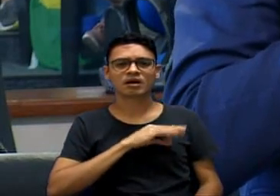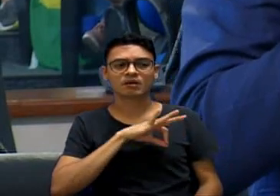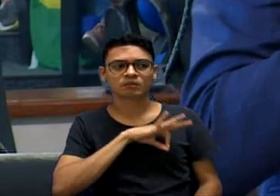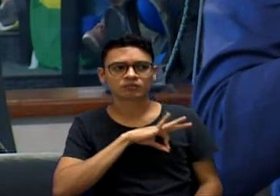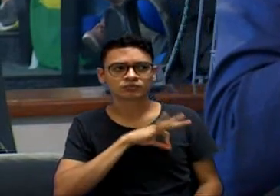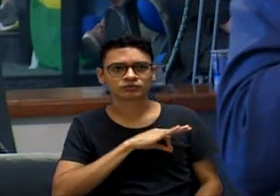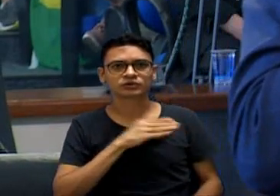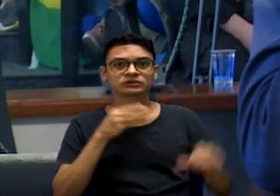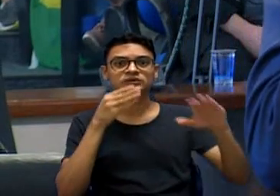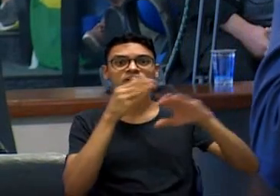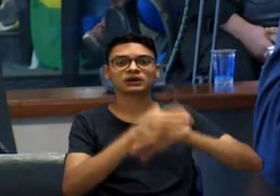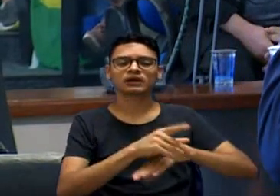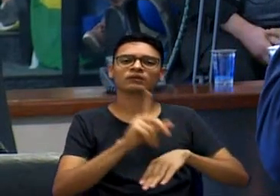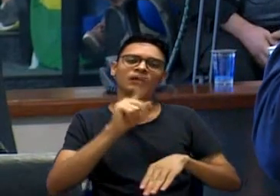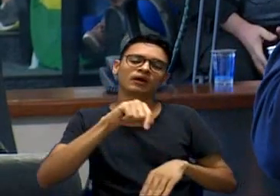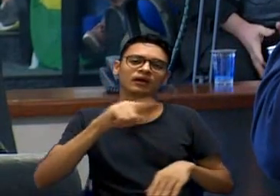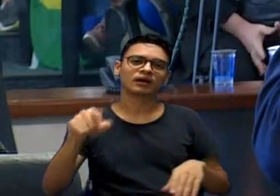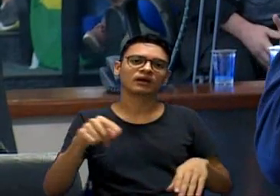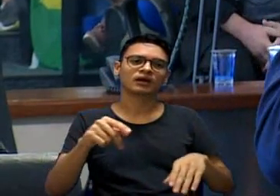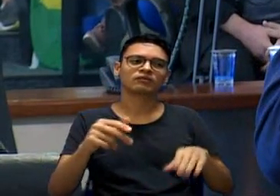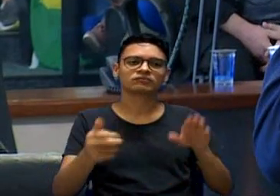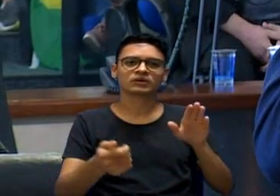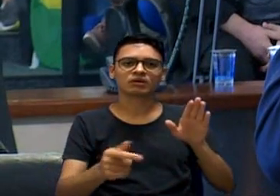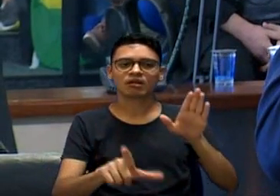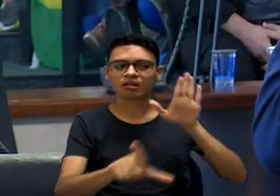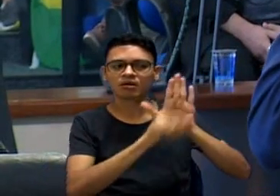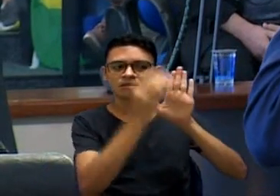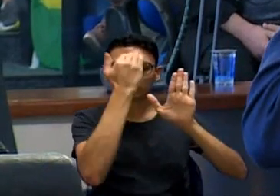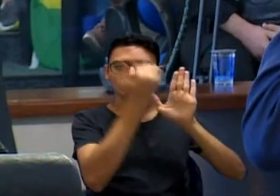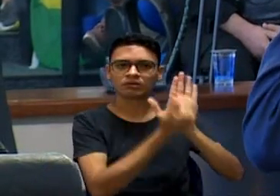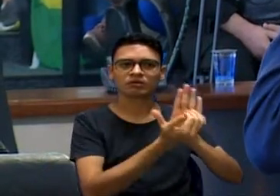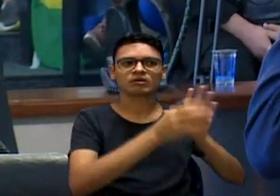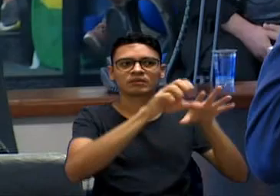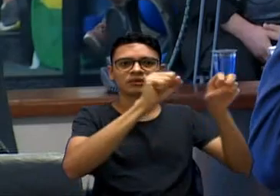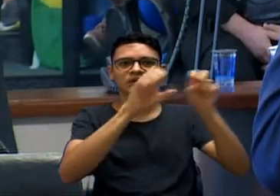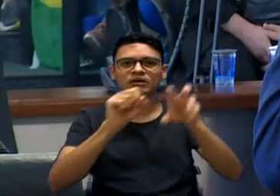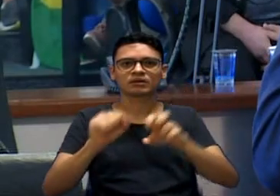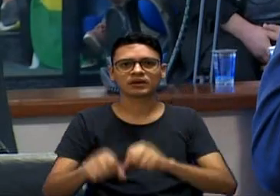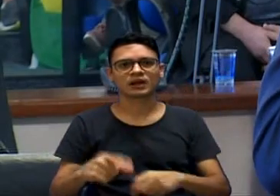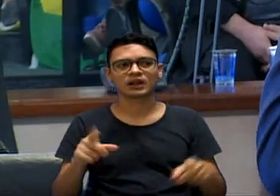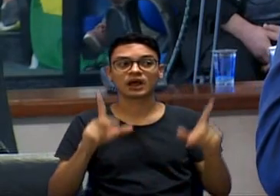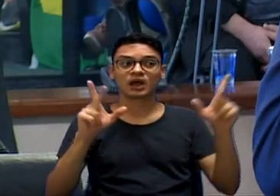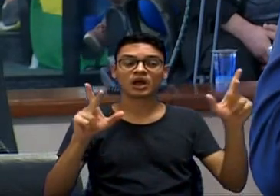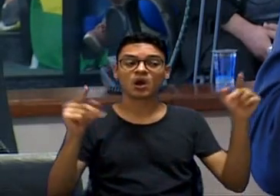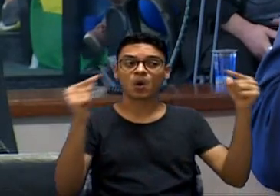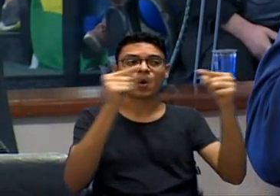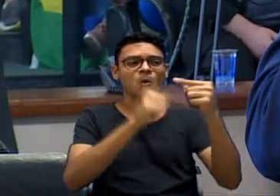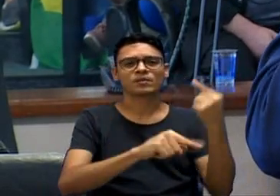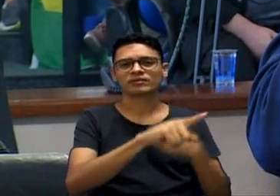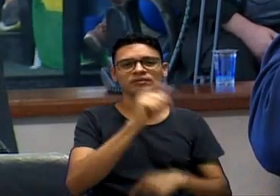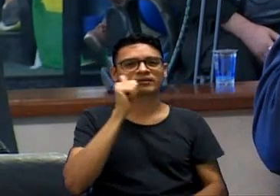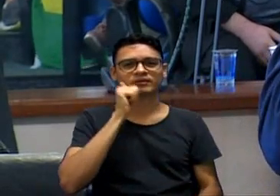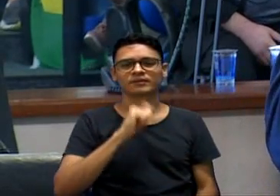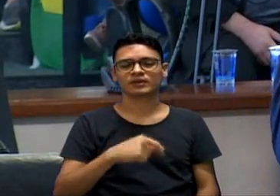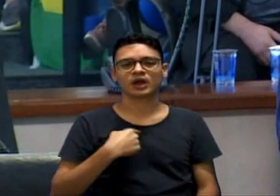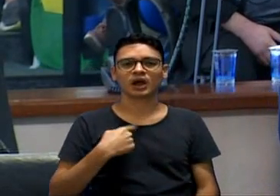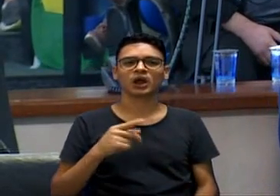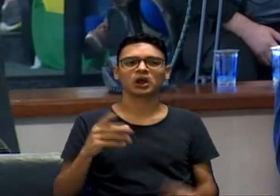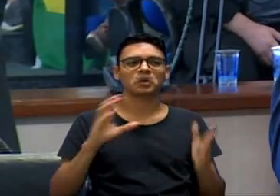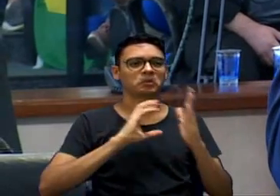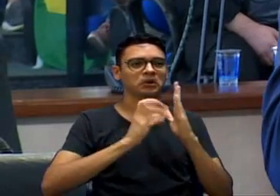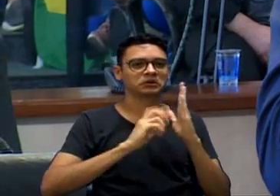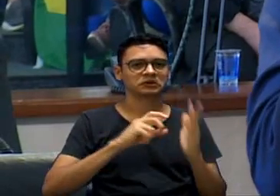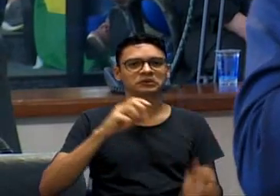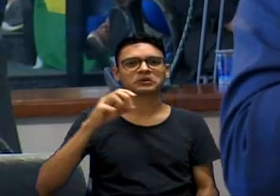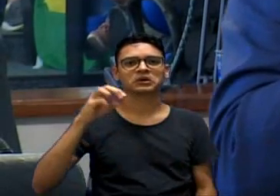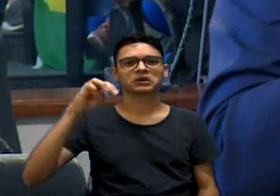fazer um mandato de busca e apreensão naquela casa, não fazer o que está sendo feito hoje com essa prefeita. Infelizmente, eu não sou do MDB, não tenho